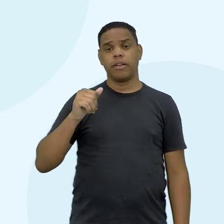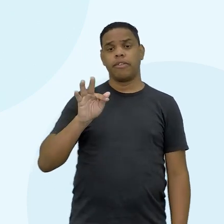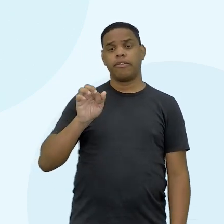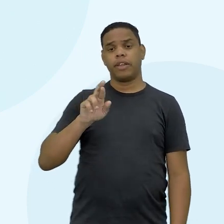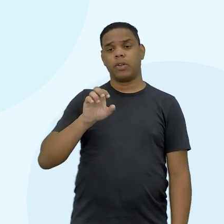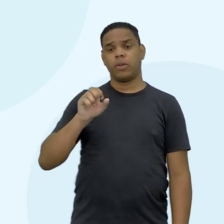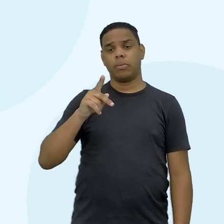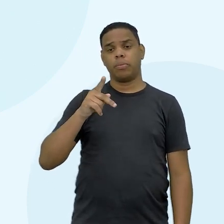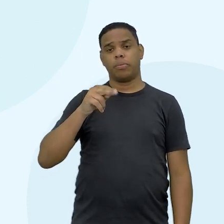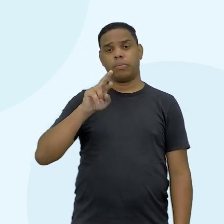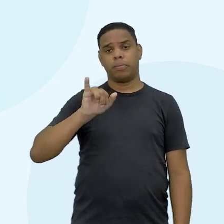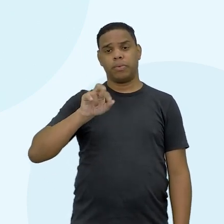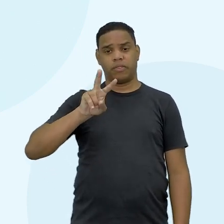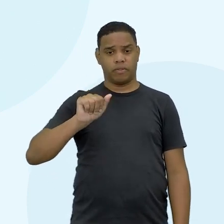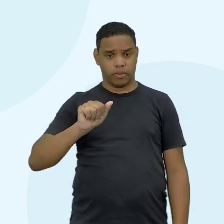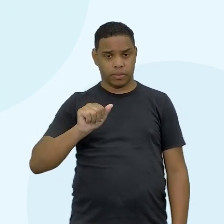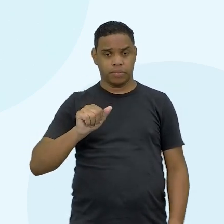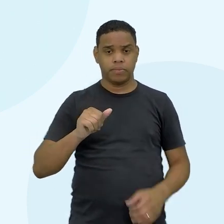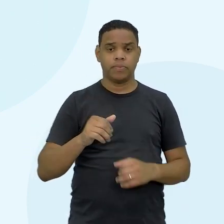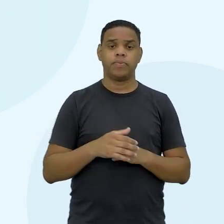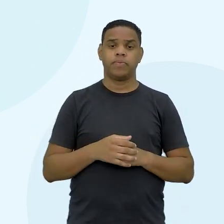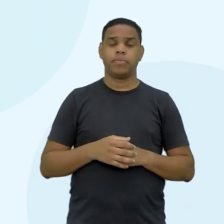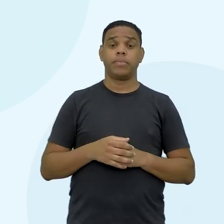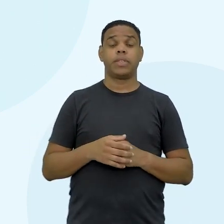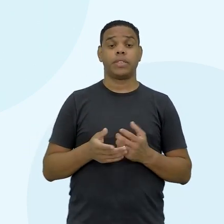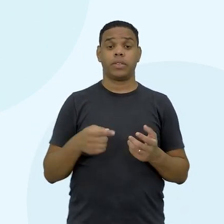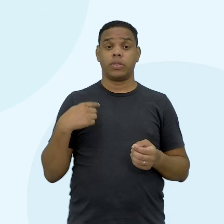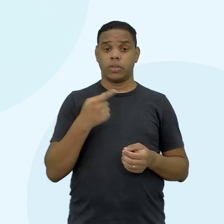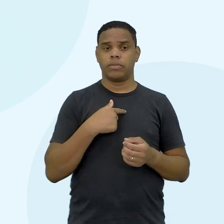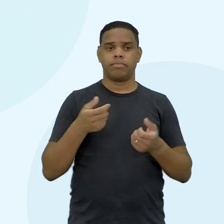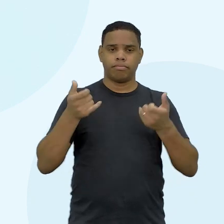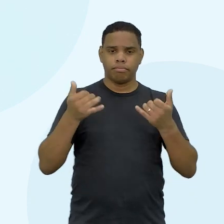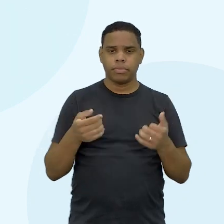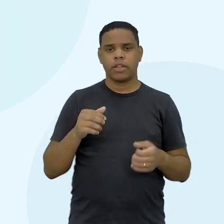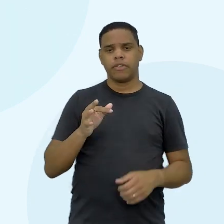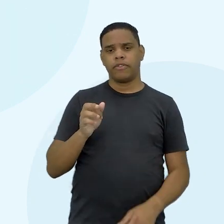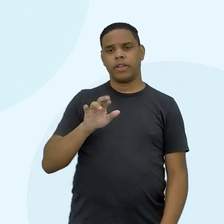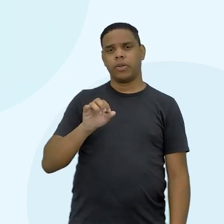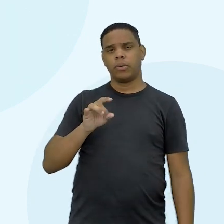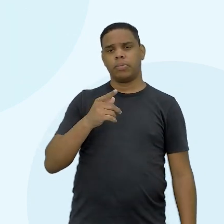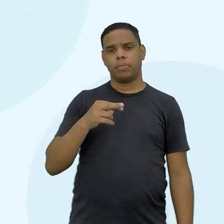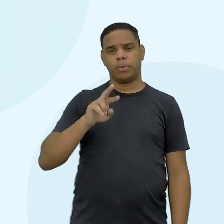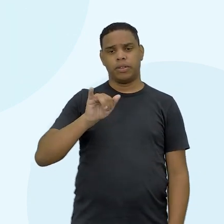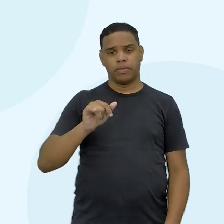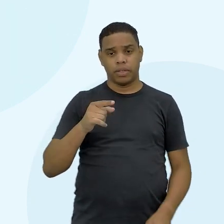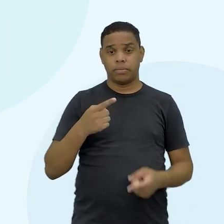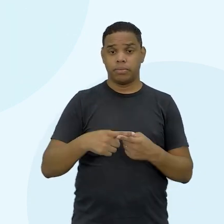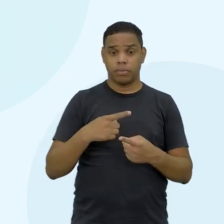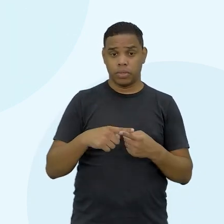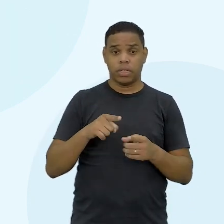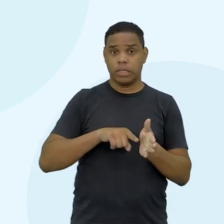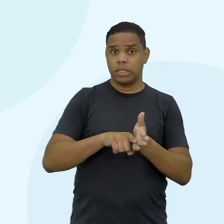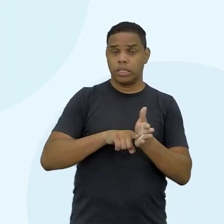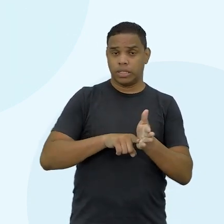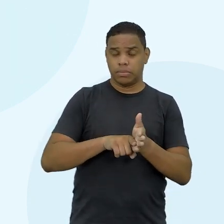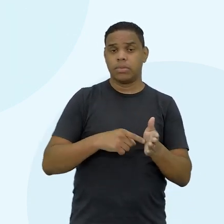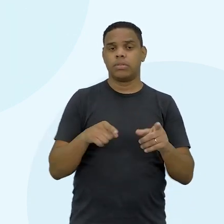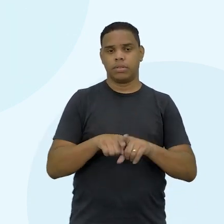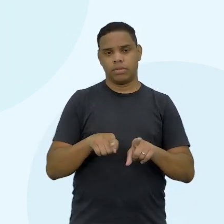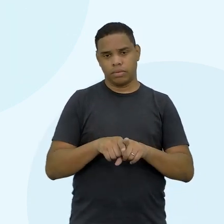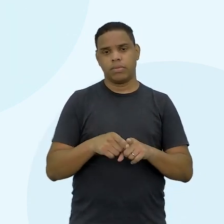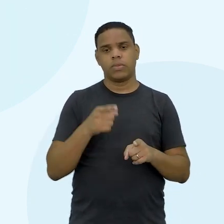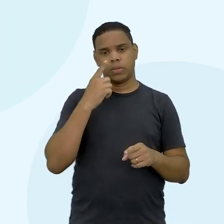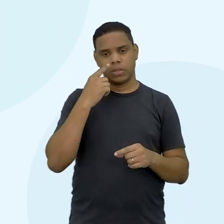E aí, dentre, né, a anemia de maneira geral, a gente destacou a ferropriva justamente por causa dos exames, né? Então, ela tá aí com